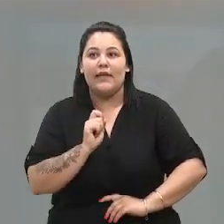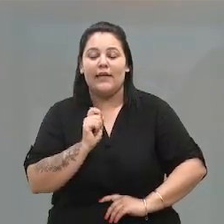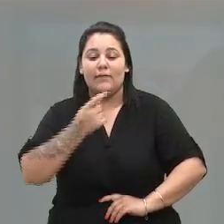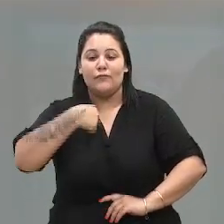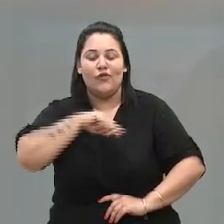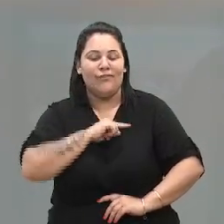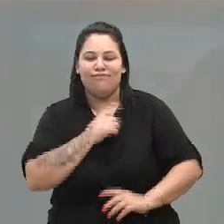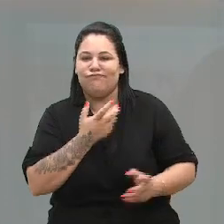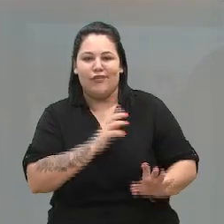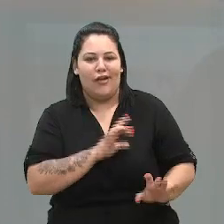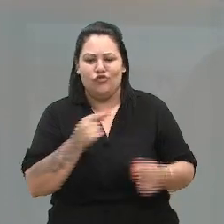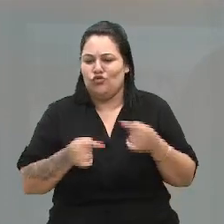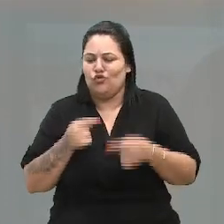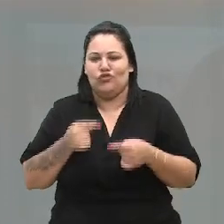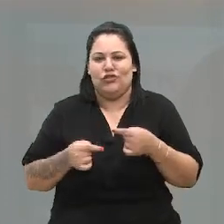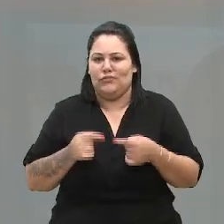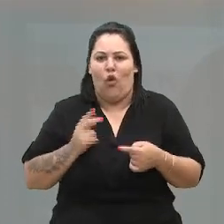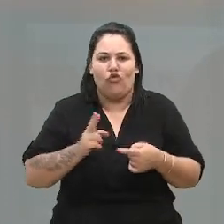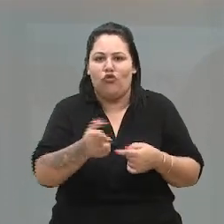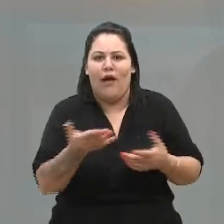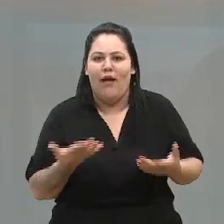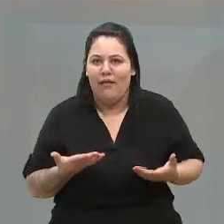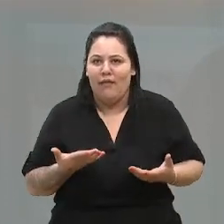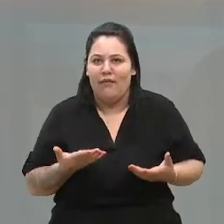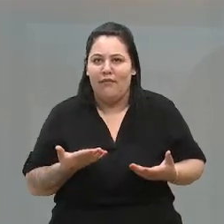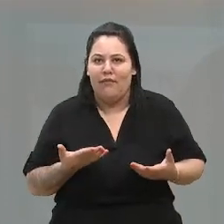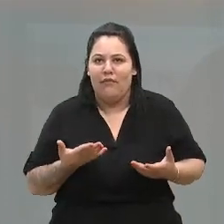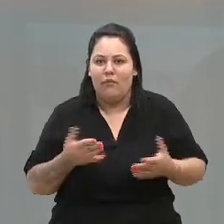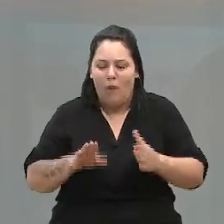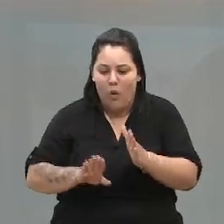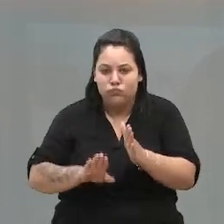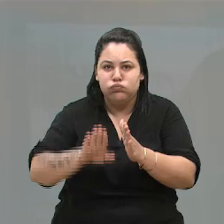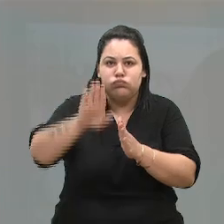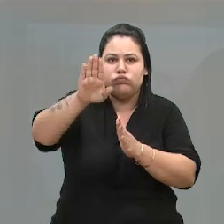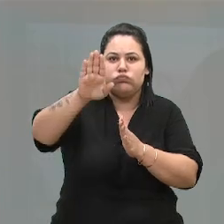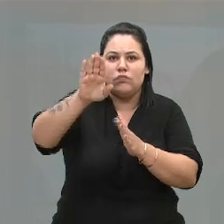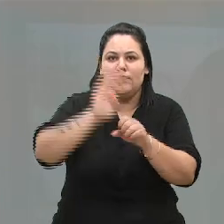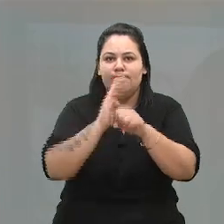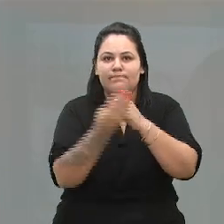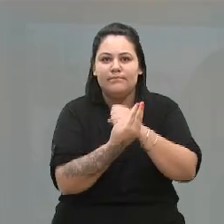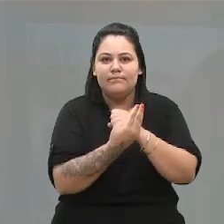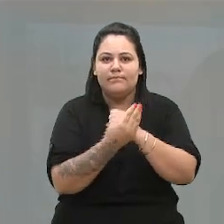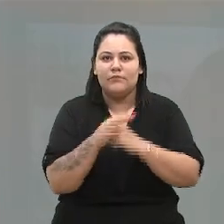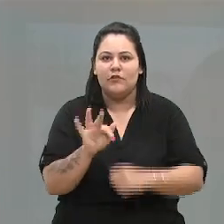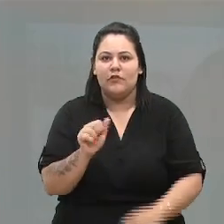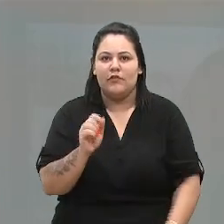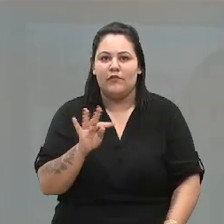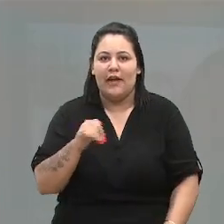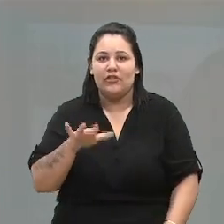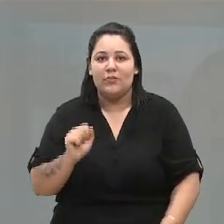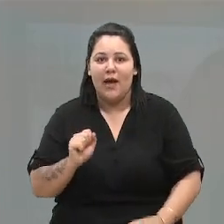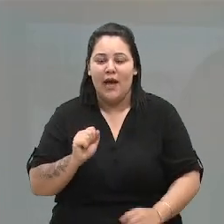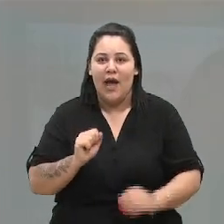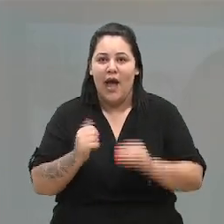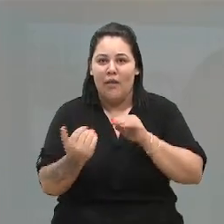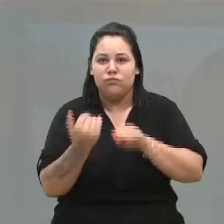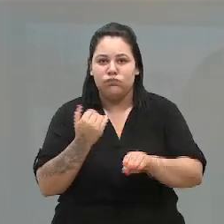querer continuar discutindo a subida do bairro Fátima, Amadeu Rossi, né? Onde